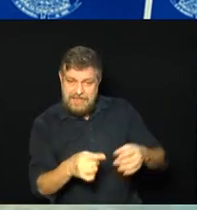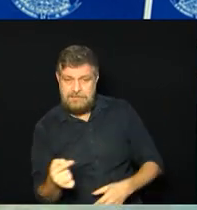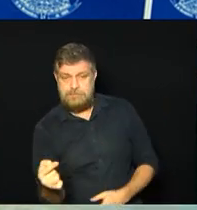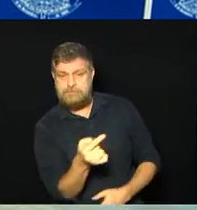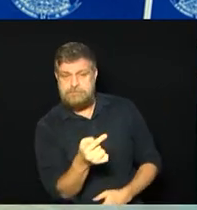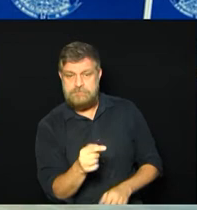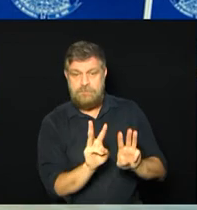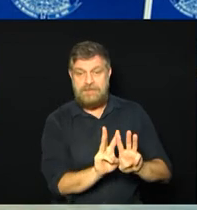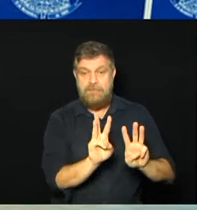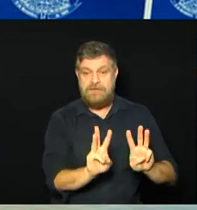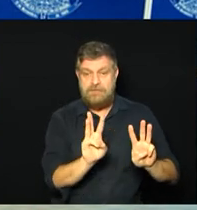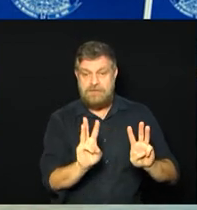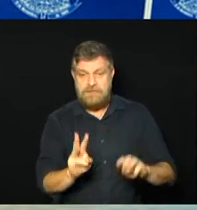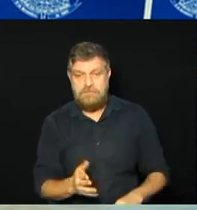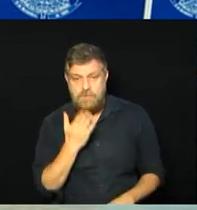em